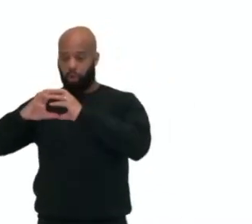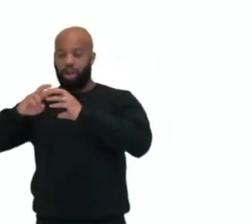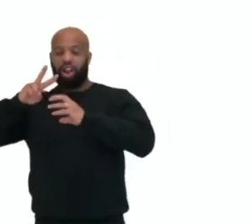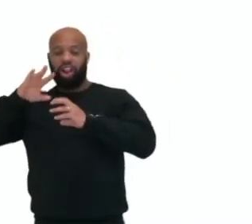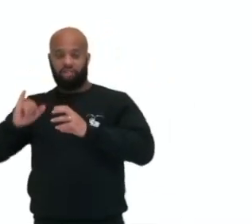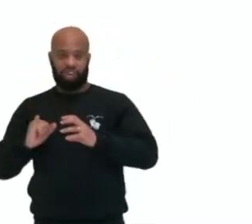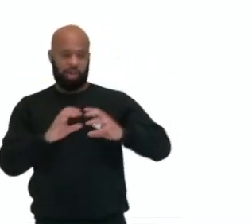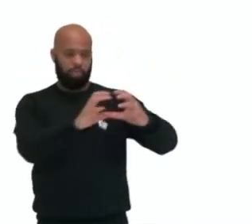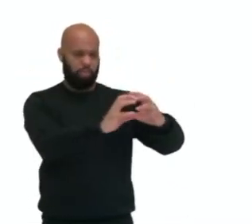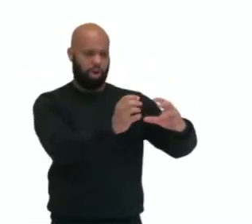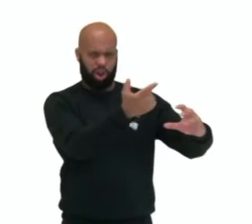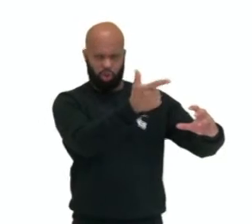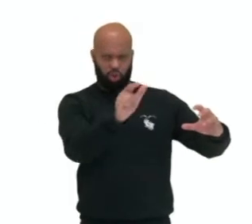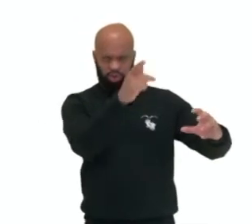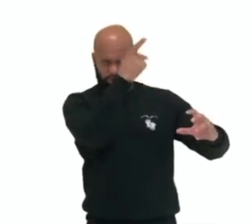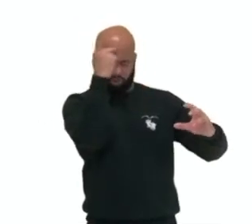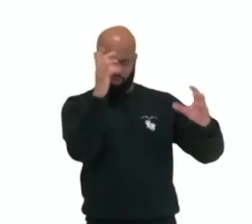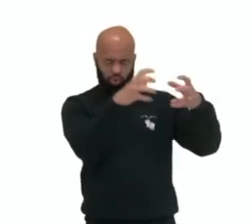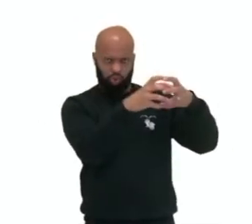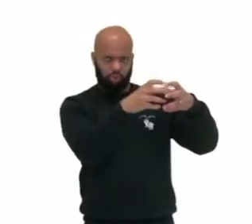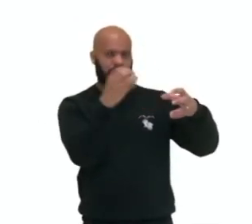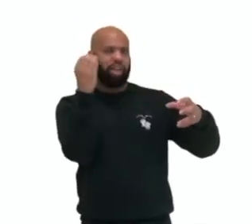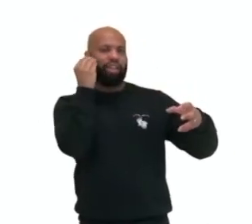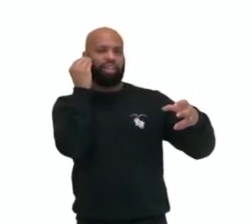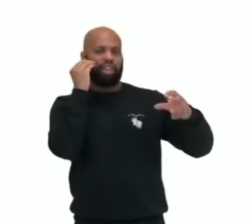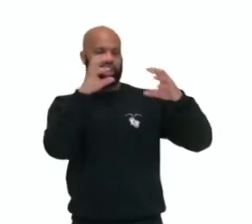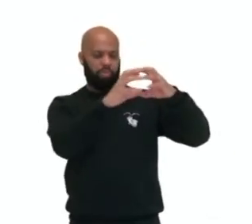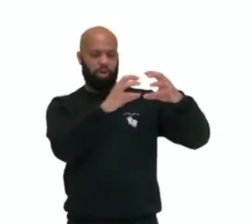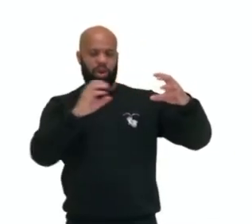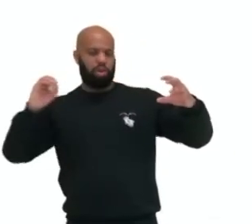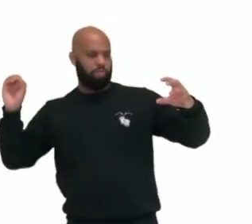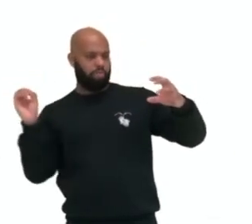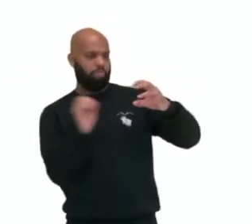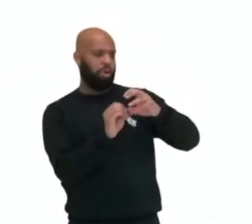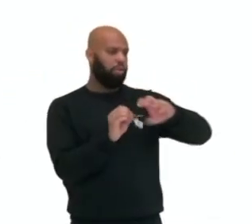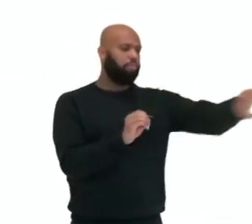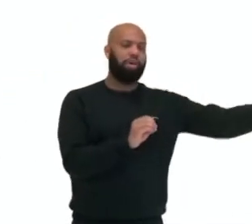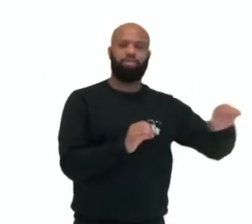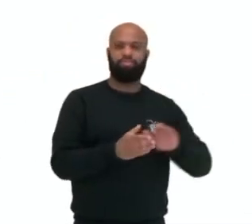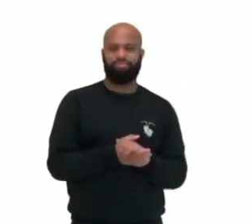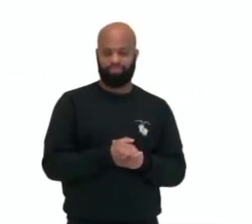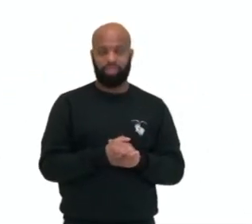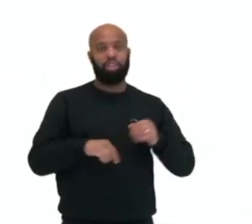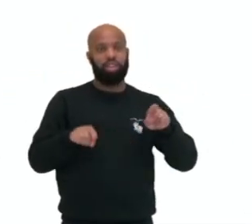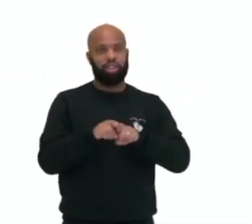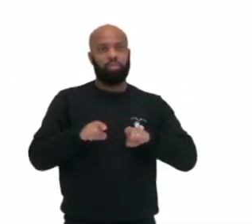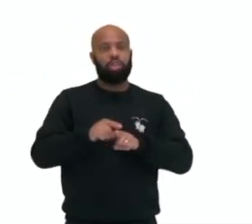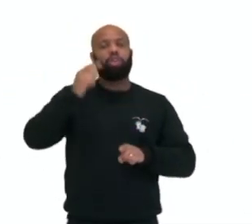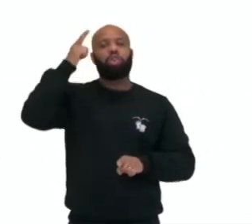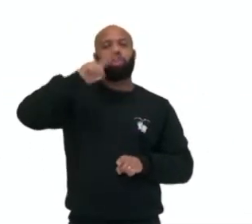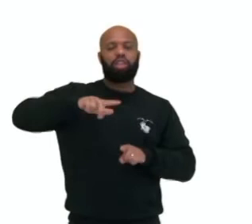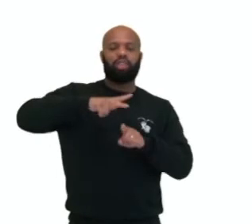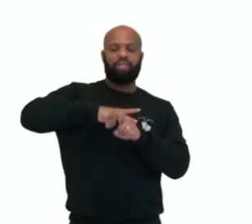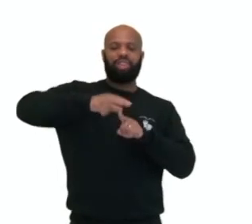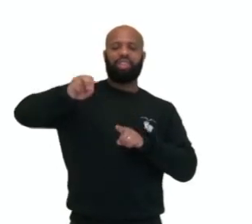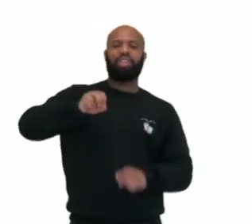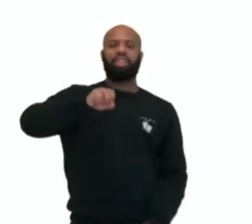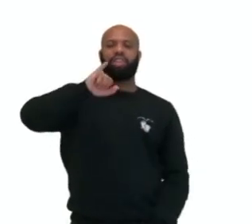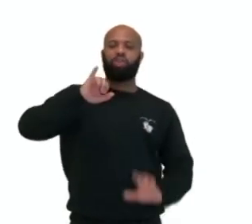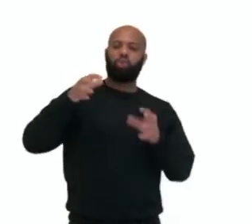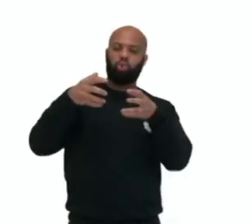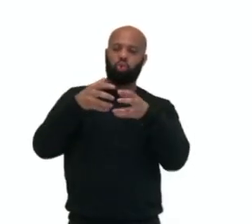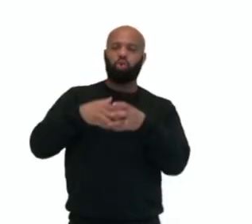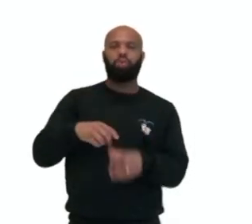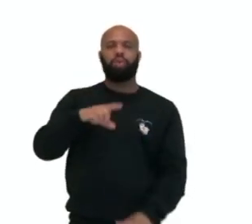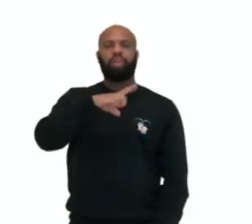distanciar as bochas adversárias do bolim, liberando o caminho para futuras jogadas. Vence a disputa a equipe que tiver